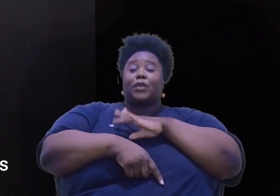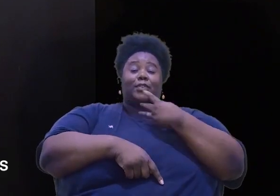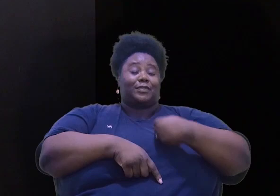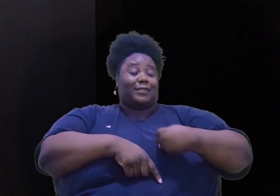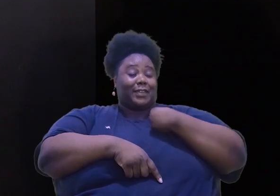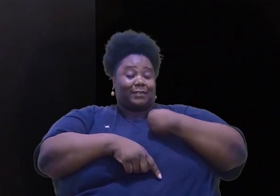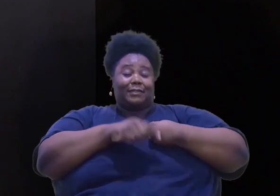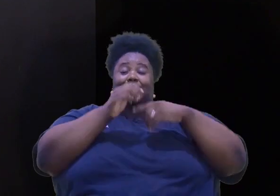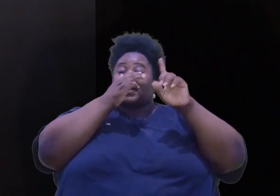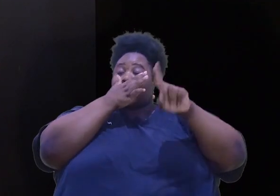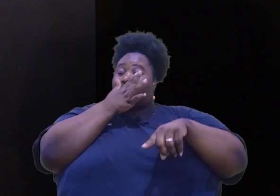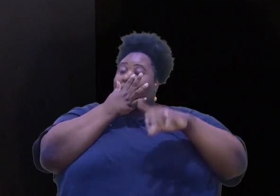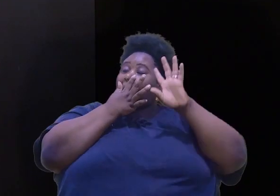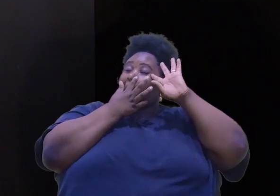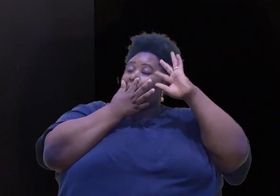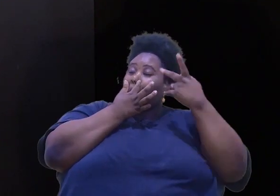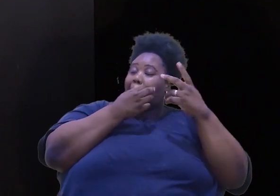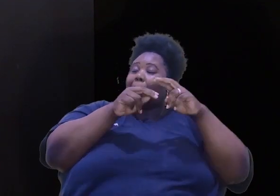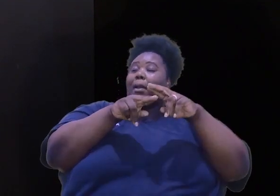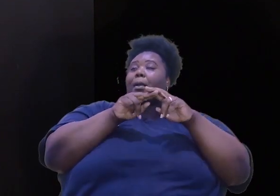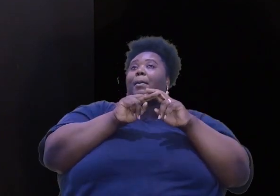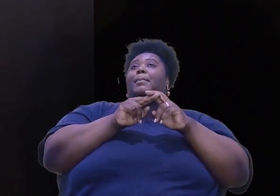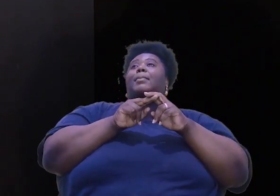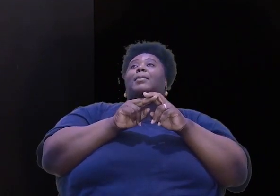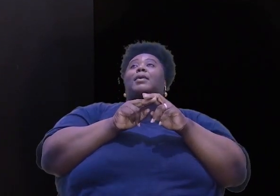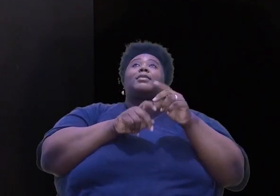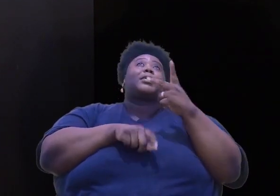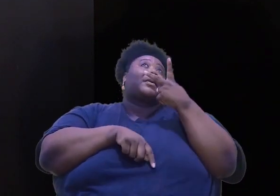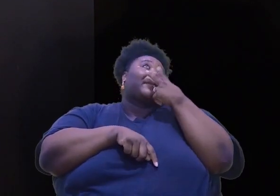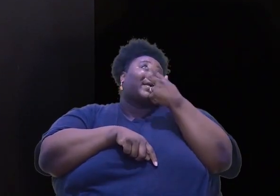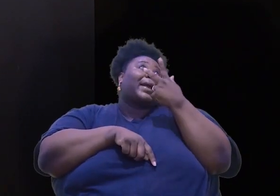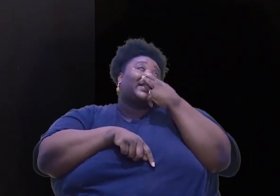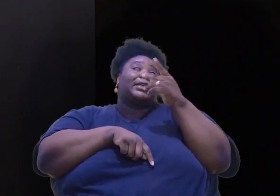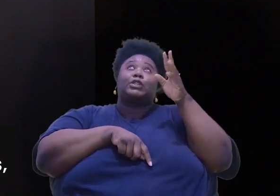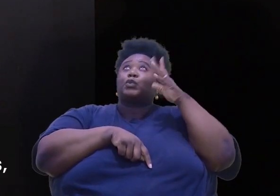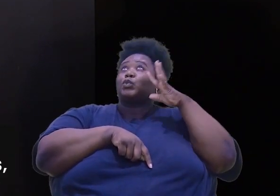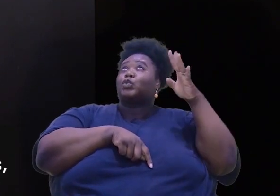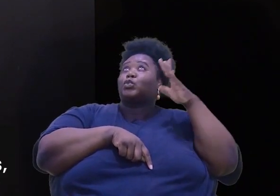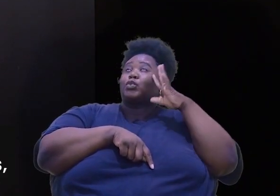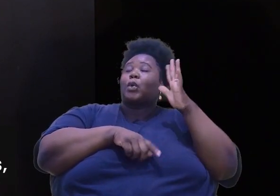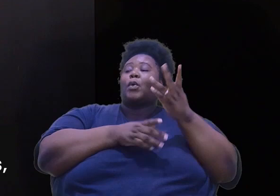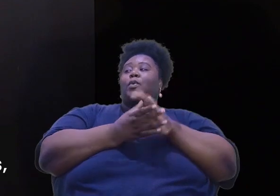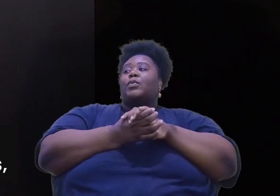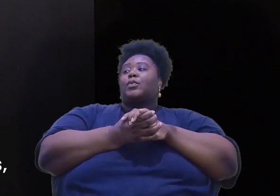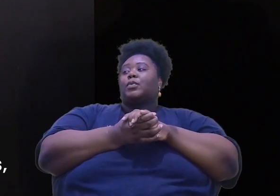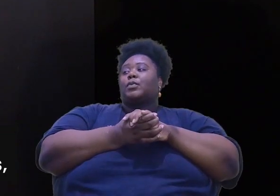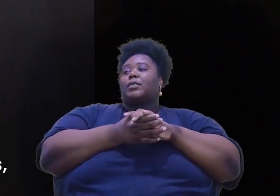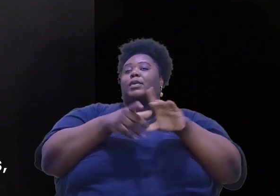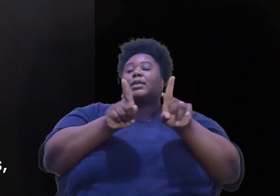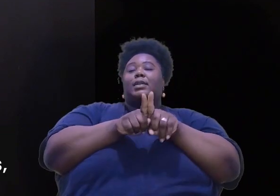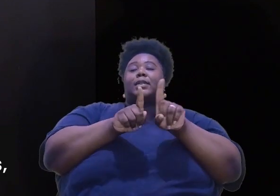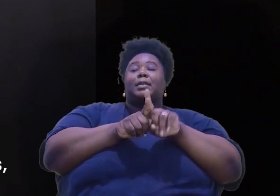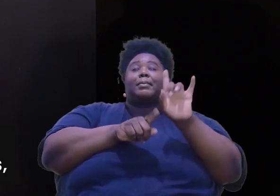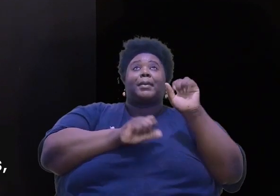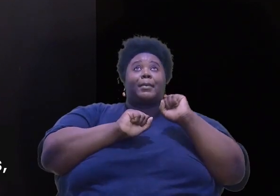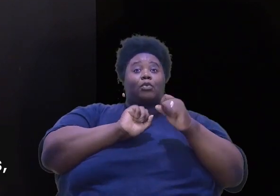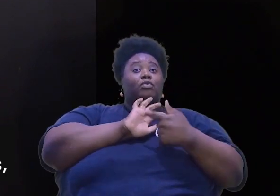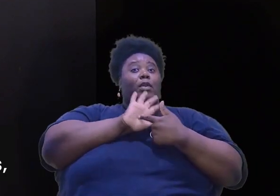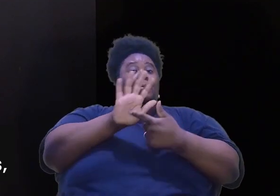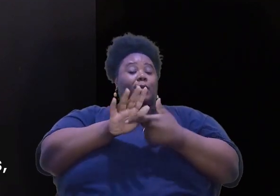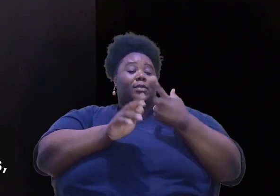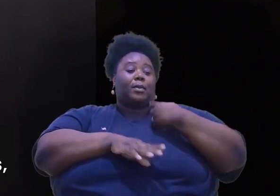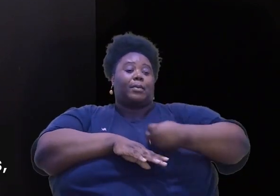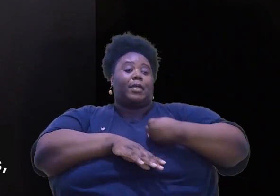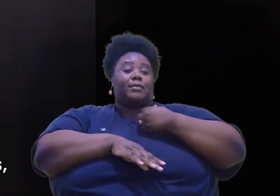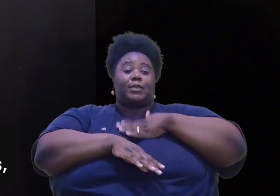vivíamos eram resolvidas por meio de uma ficção inocente, único meio possível que me era apresentado para viver